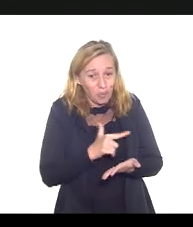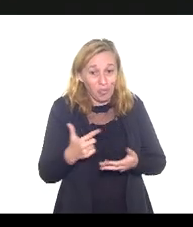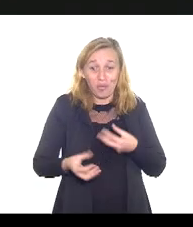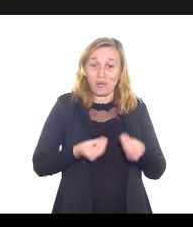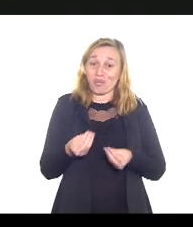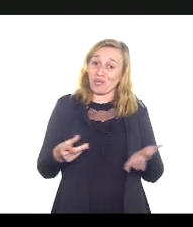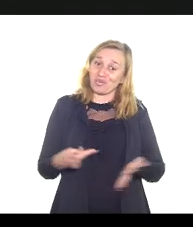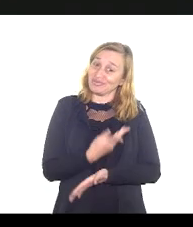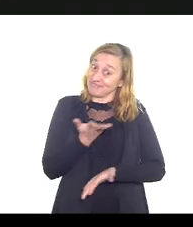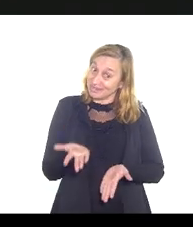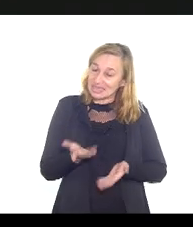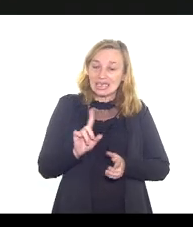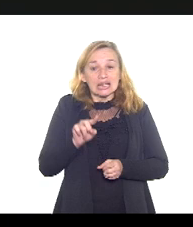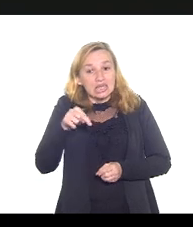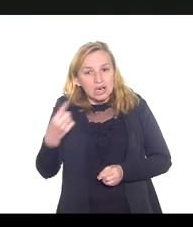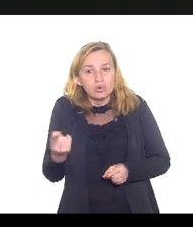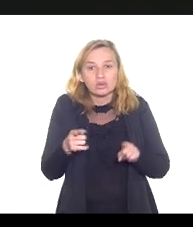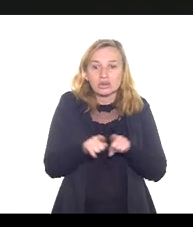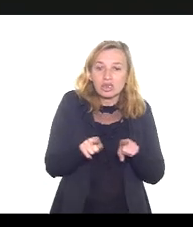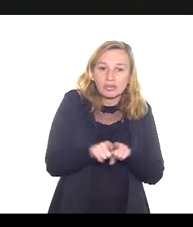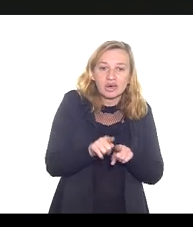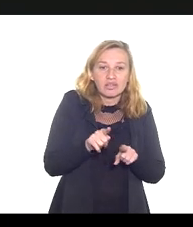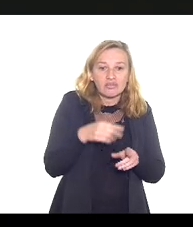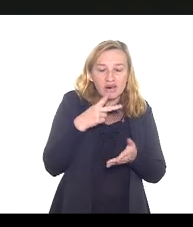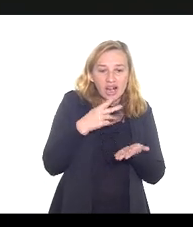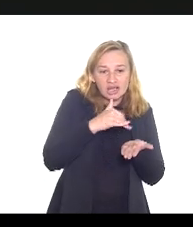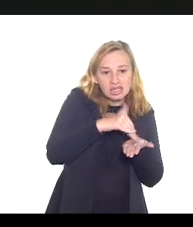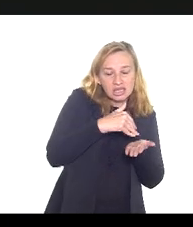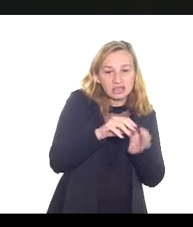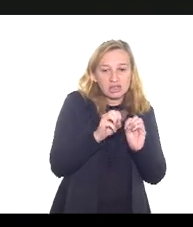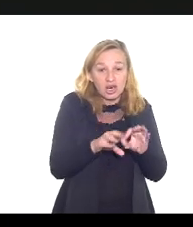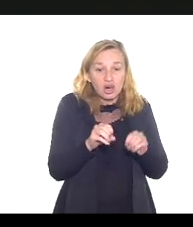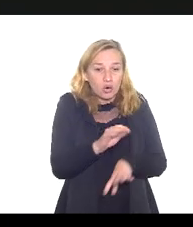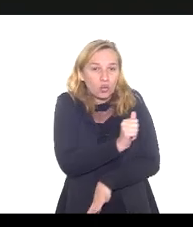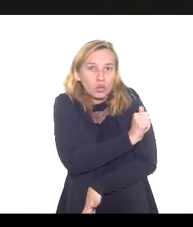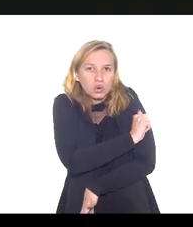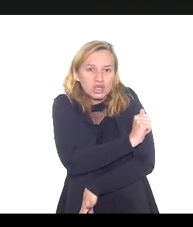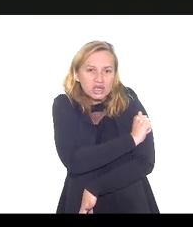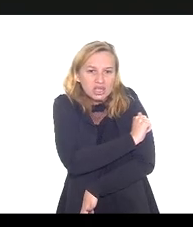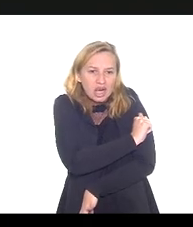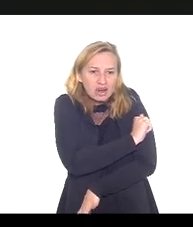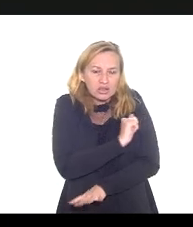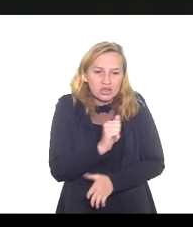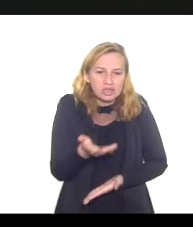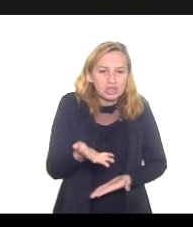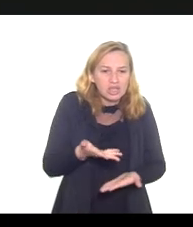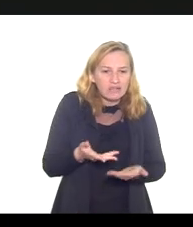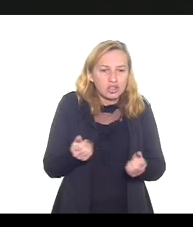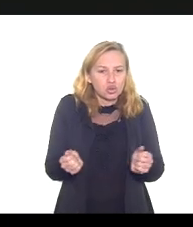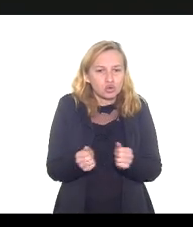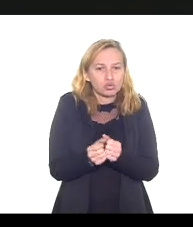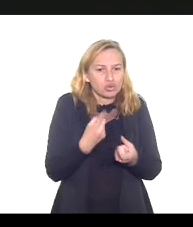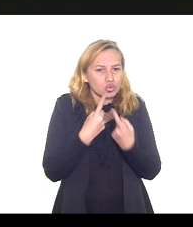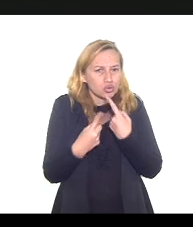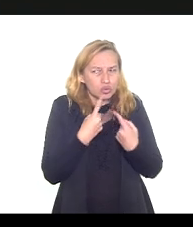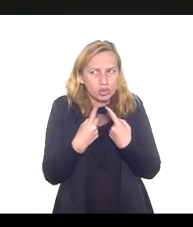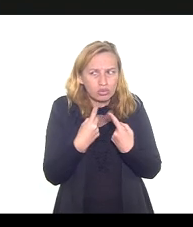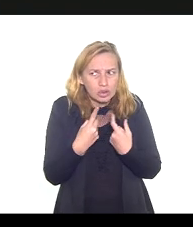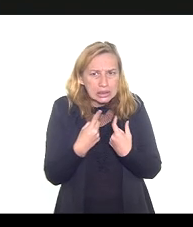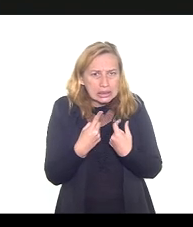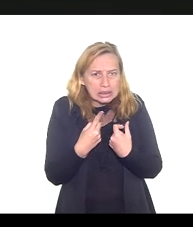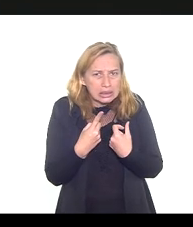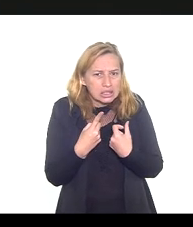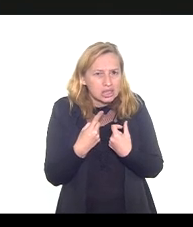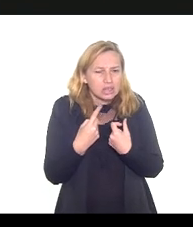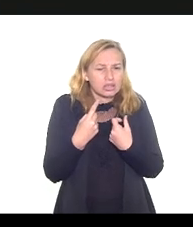acontecer. Outra coisa que foi falada pela Seduc é que os alunos, né, participaram desse debate. Né,